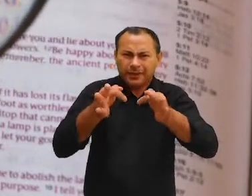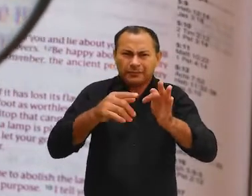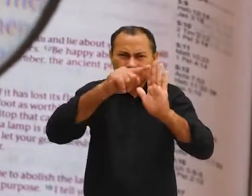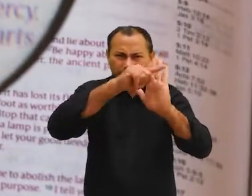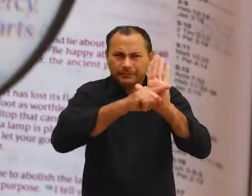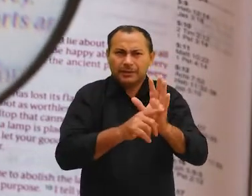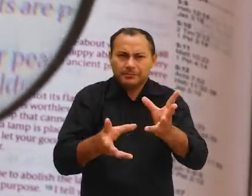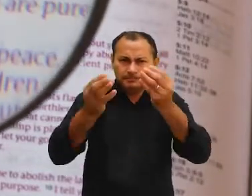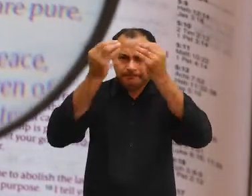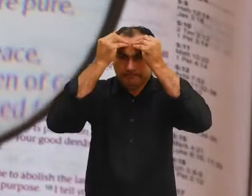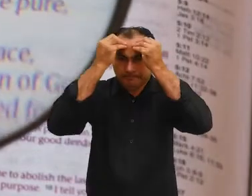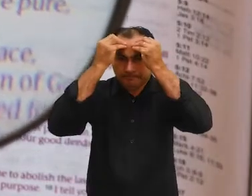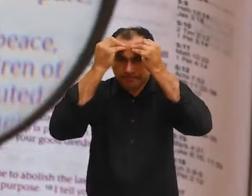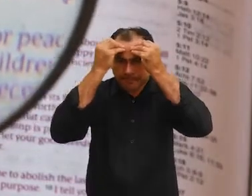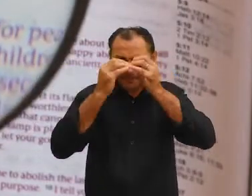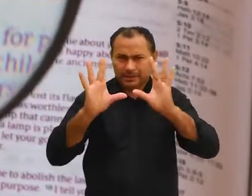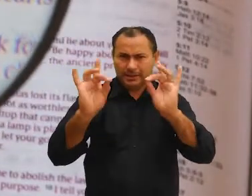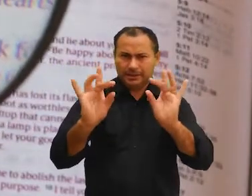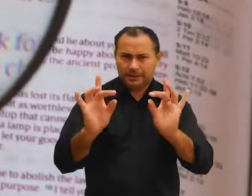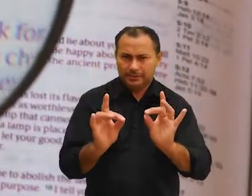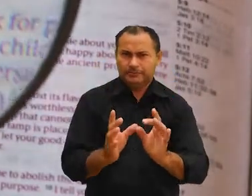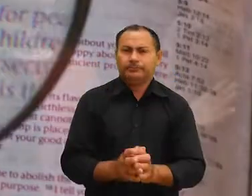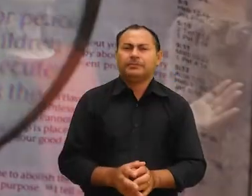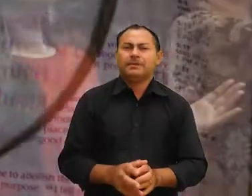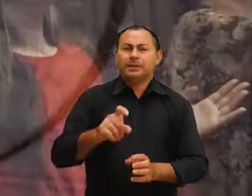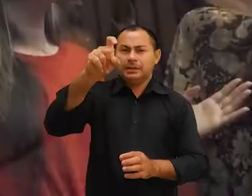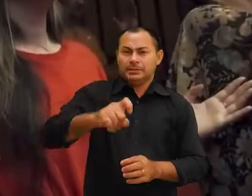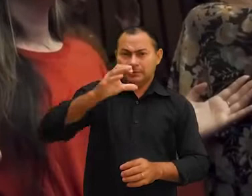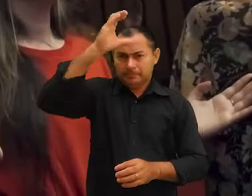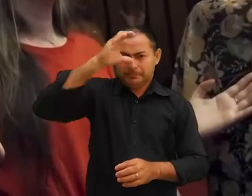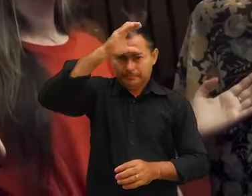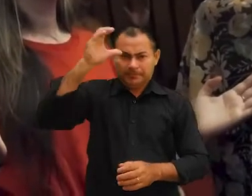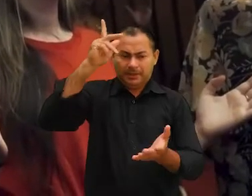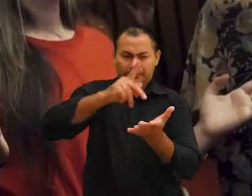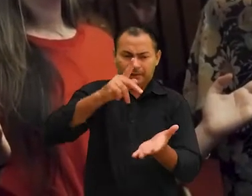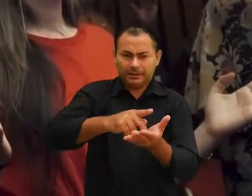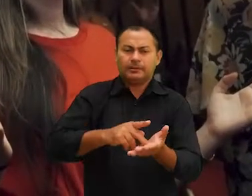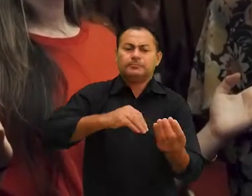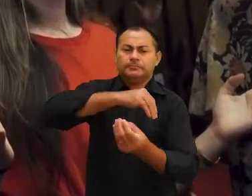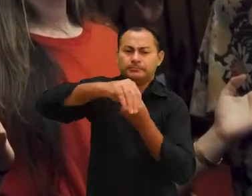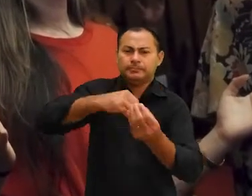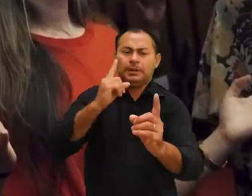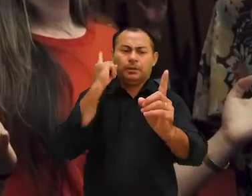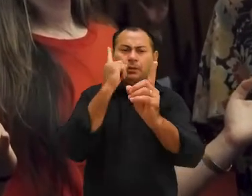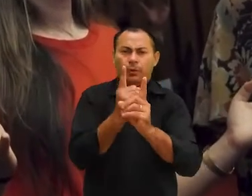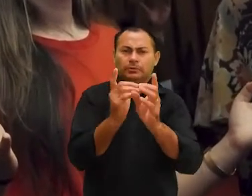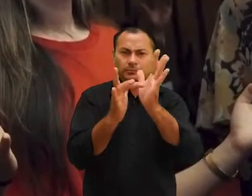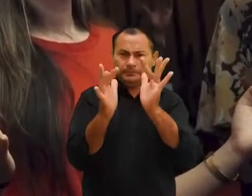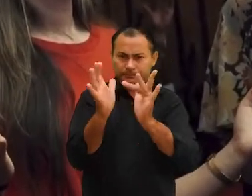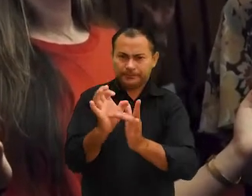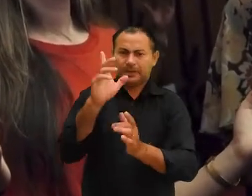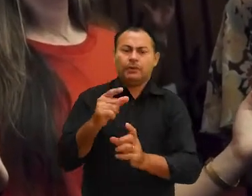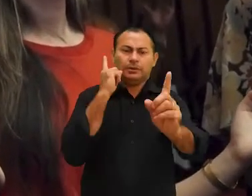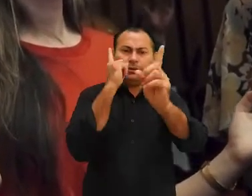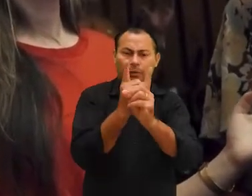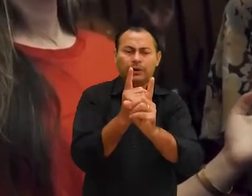programa eu quero que você guarde muito bem esses detalhes ser um cristão verdadeiro envolve um encontro com